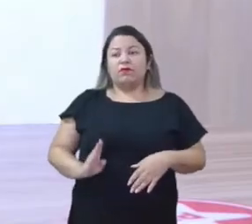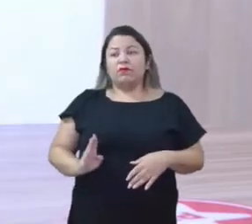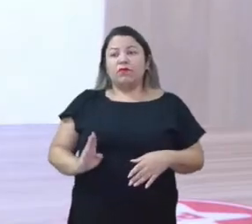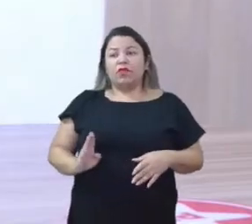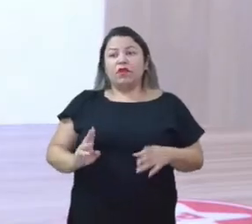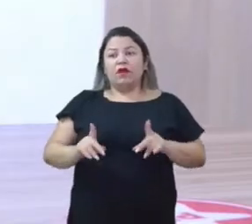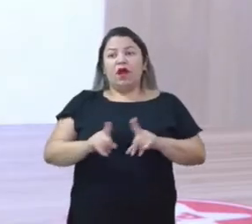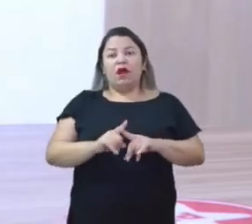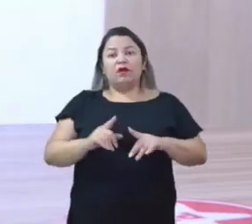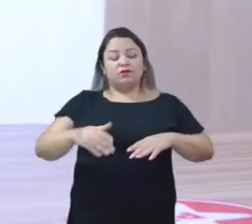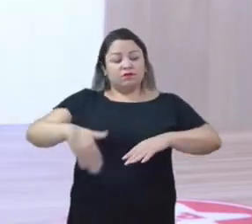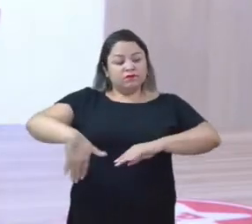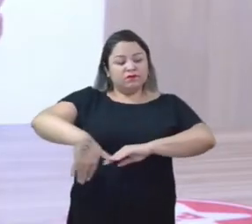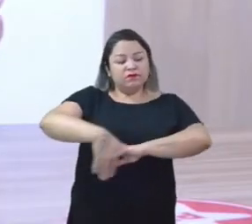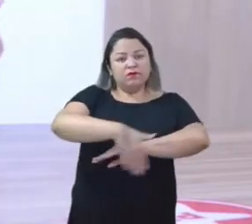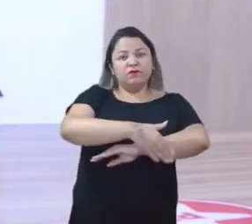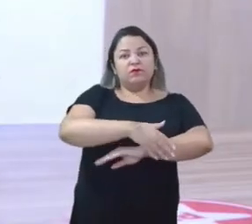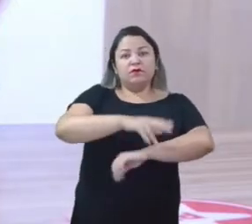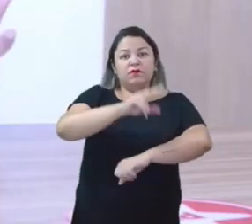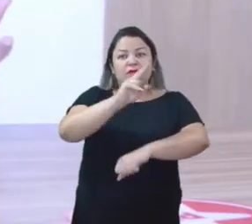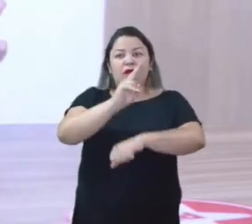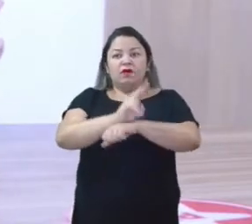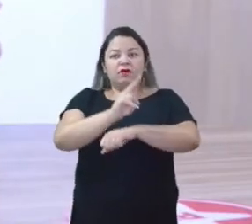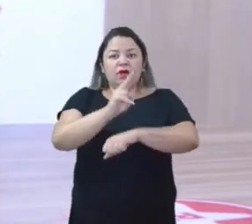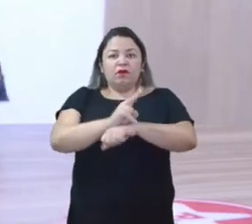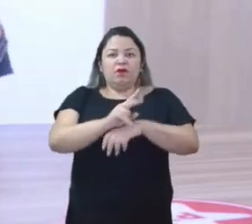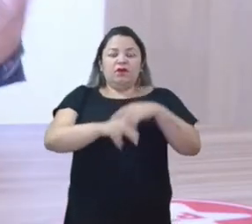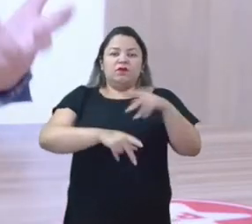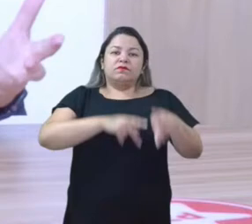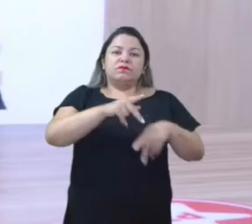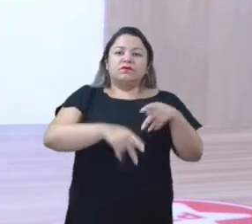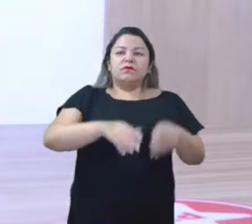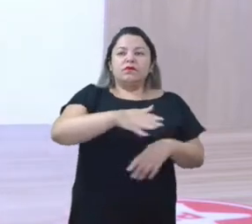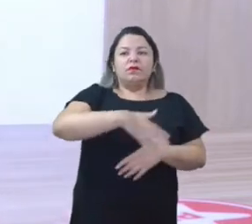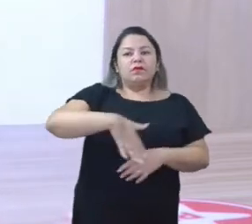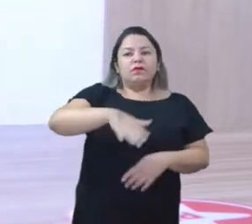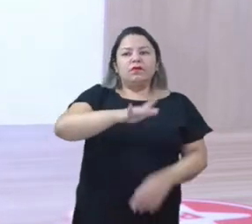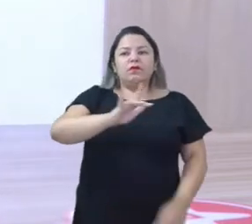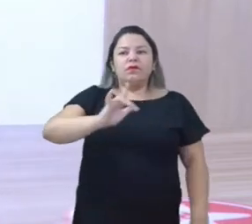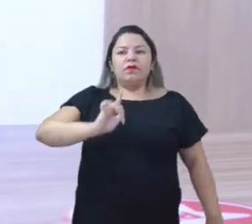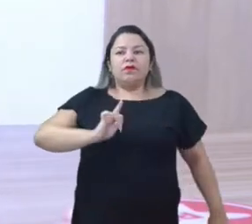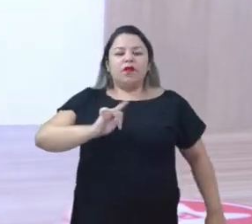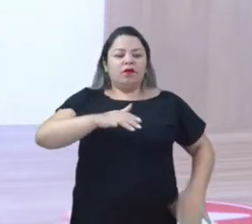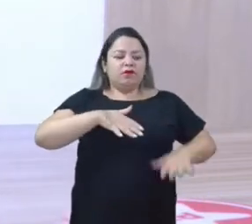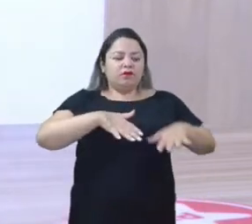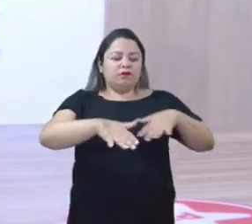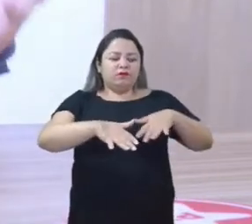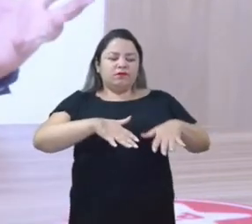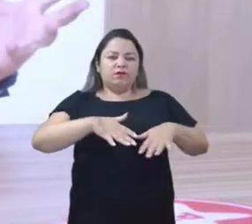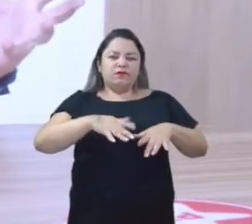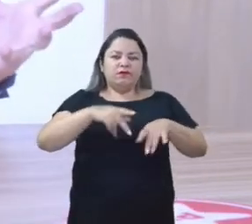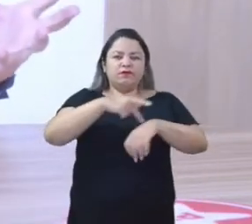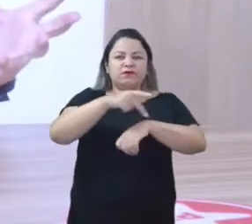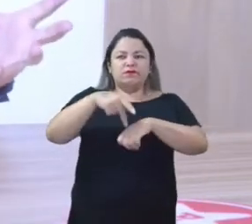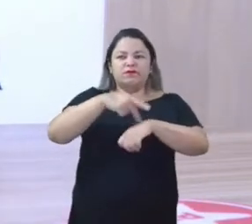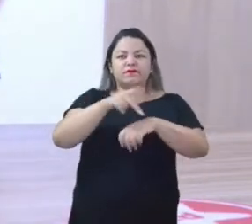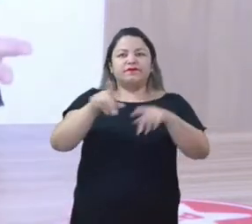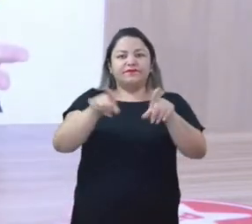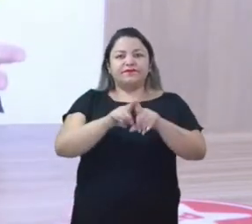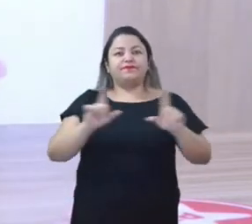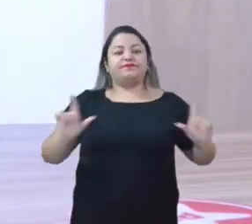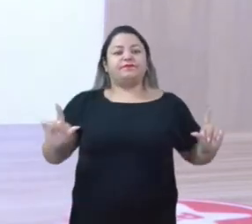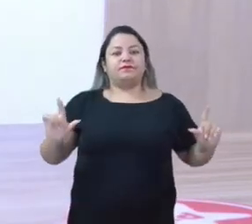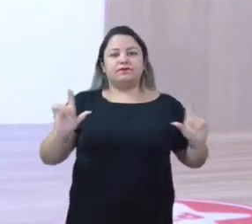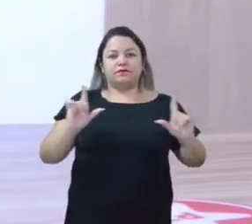vozes das ruas, essa manifestação popular que tem mobilizado o país por uma redução